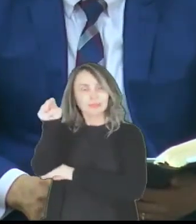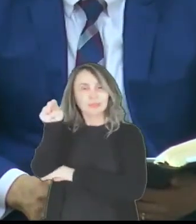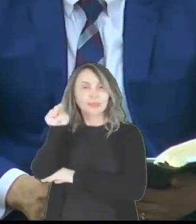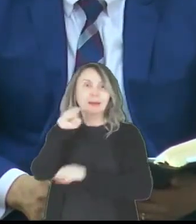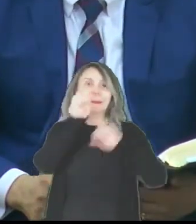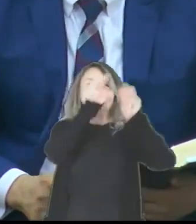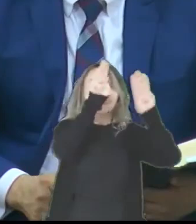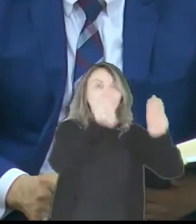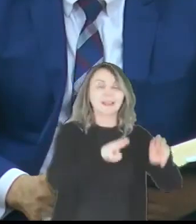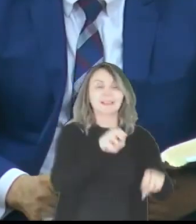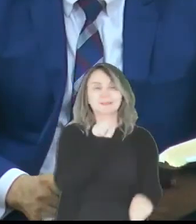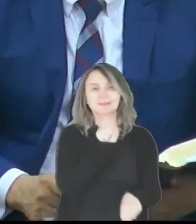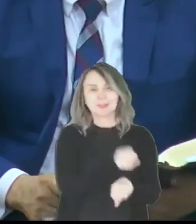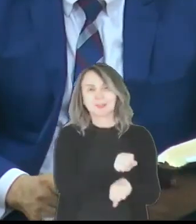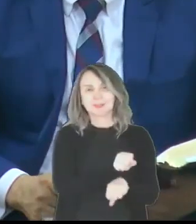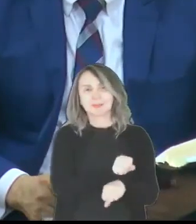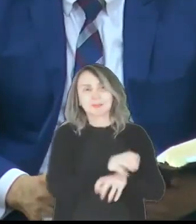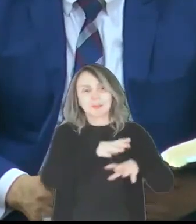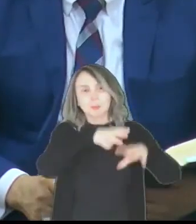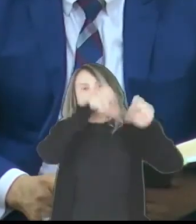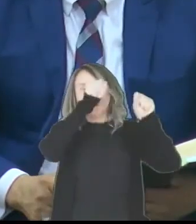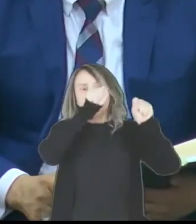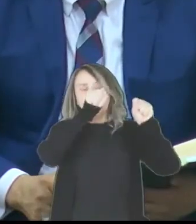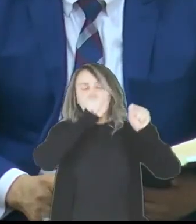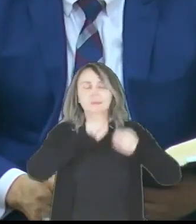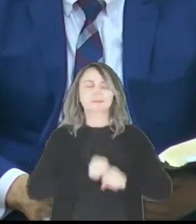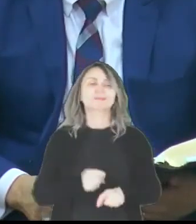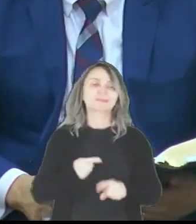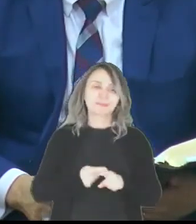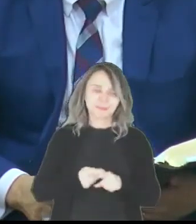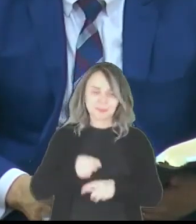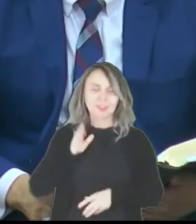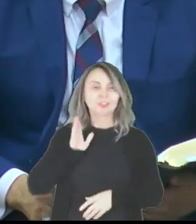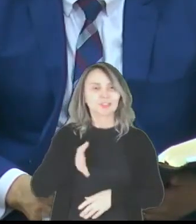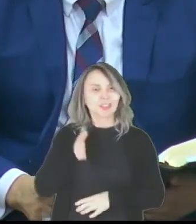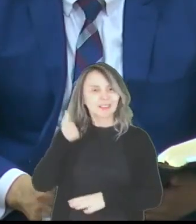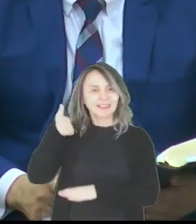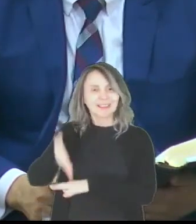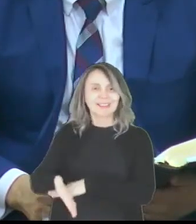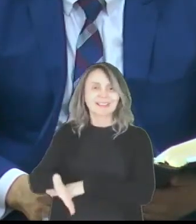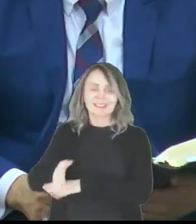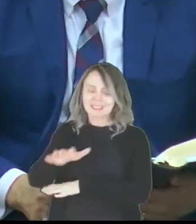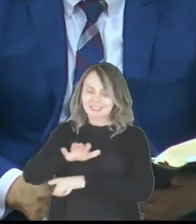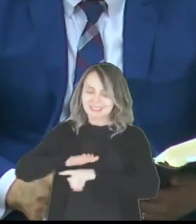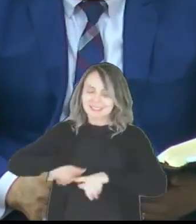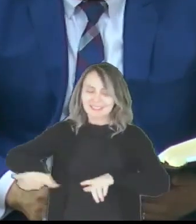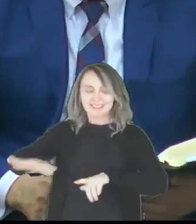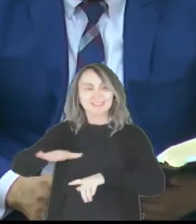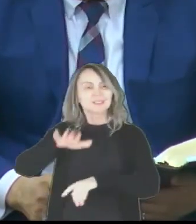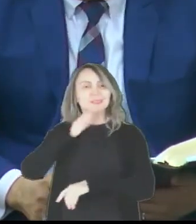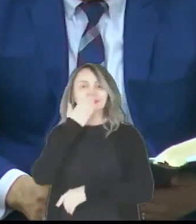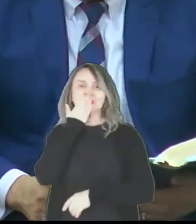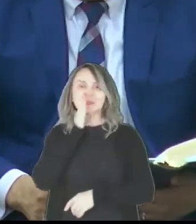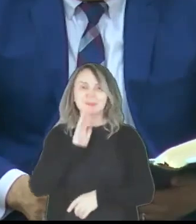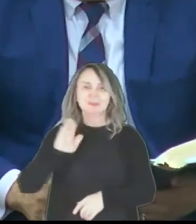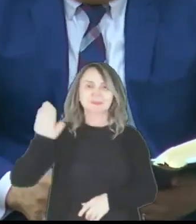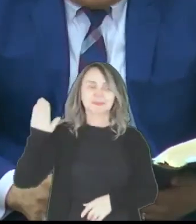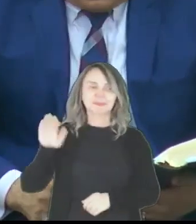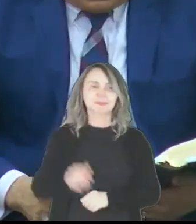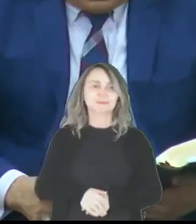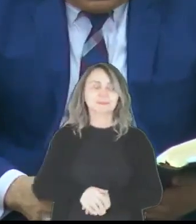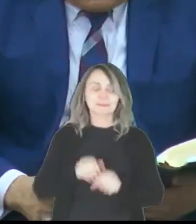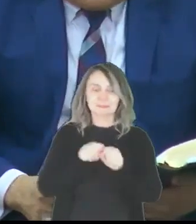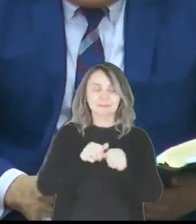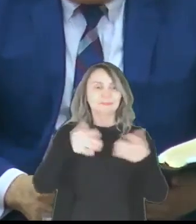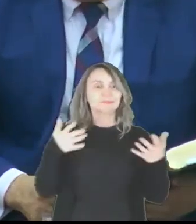porque eles agora estavam na terra prometida. E meus irmãos, esse milagre era muito falado entre os judeus.